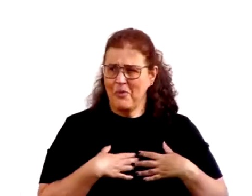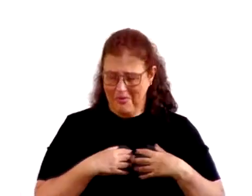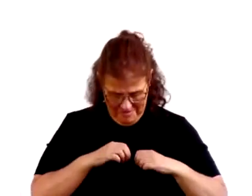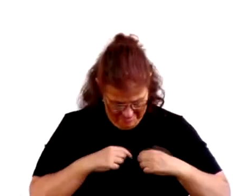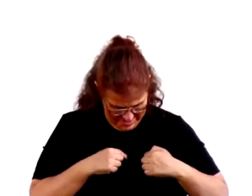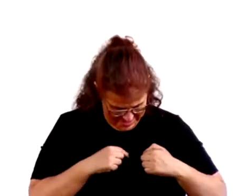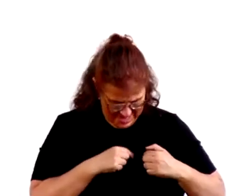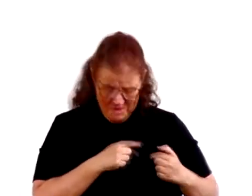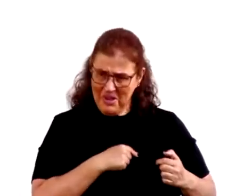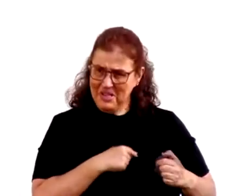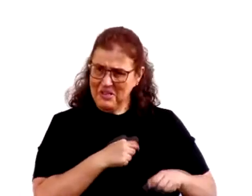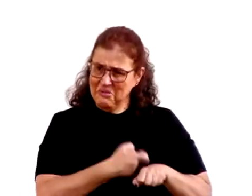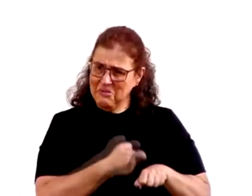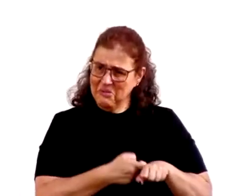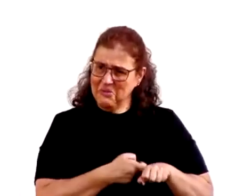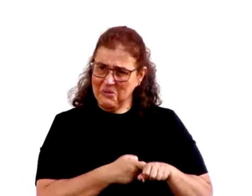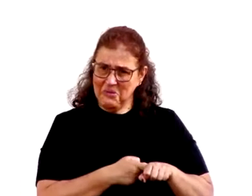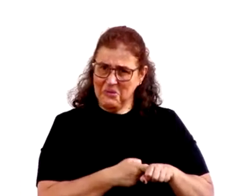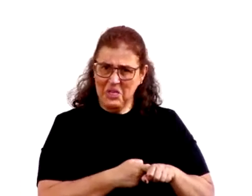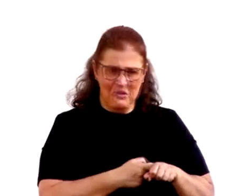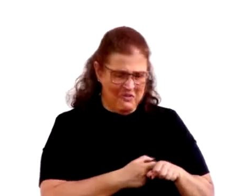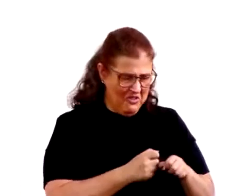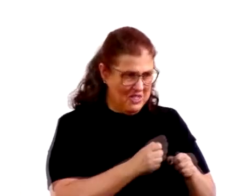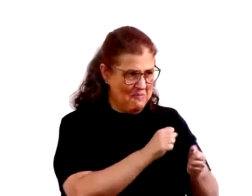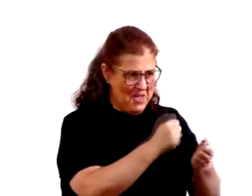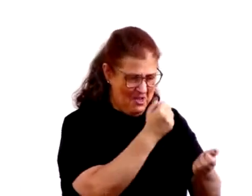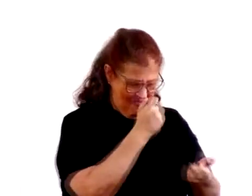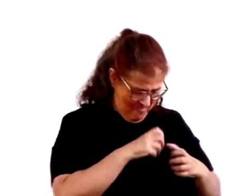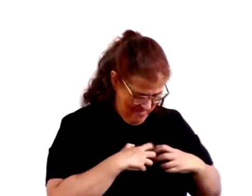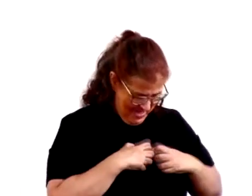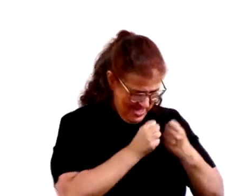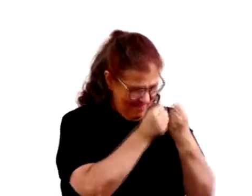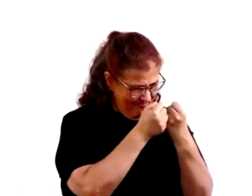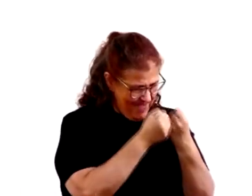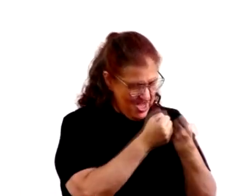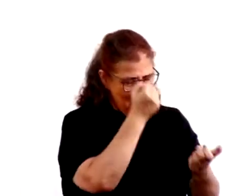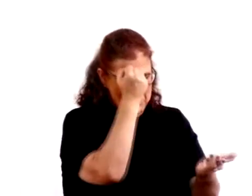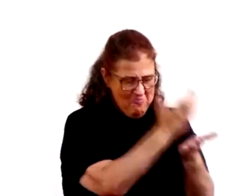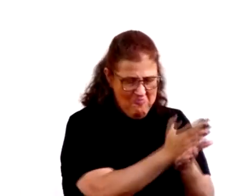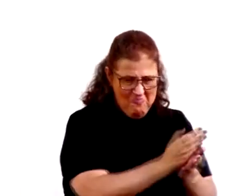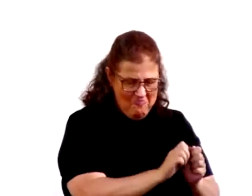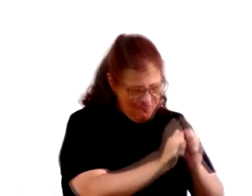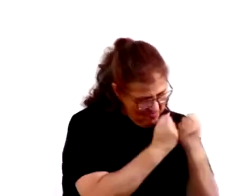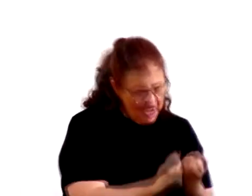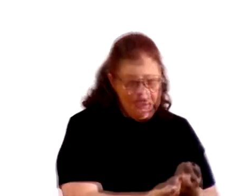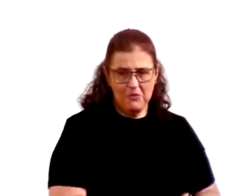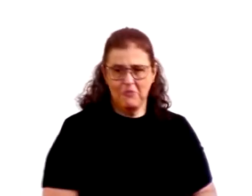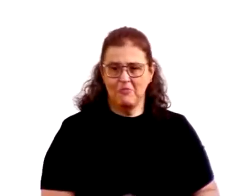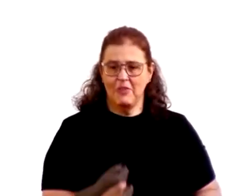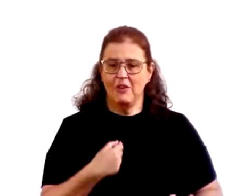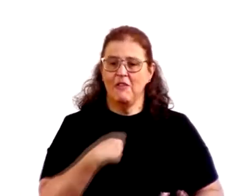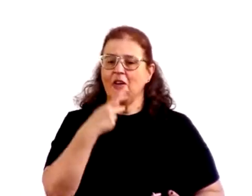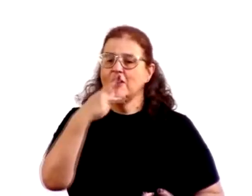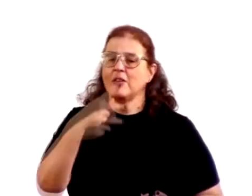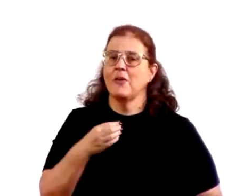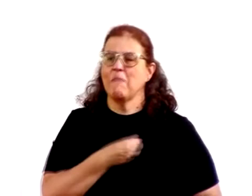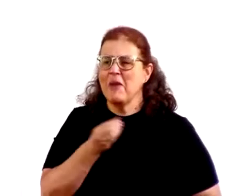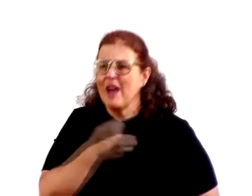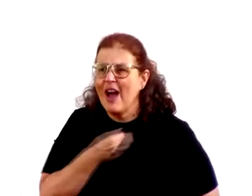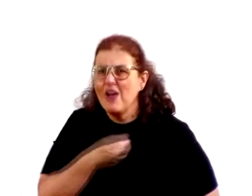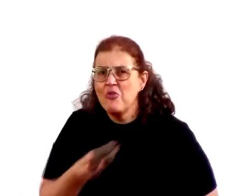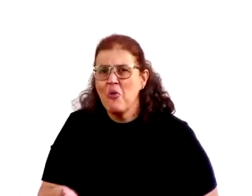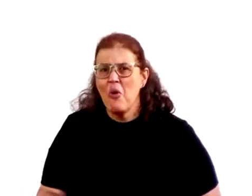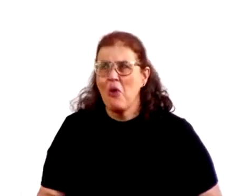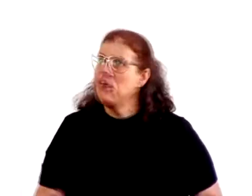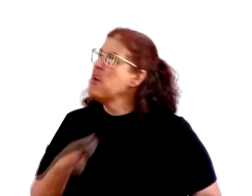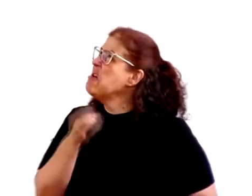coração e bater no coração, é olhar para o espelho e dizer: pecador que eu sou, pecadora que eu sou,